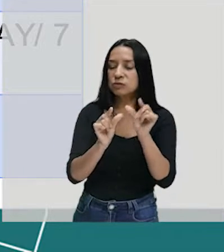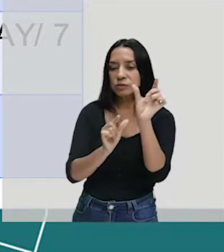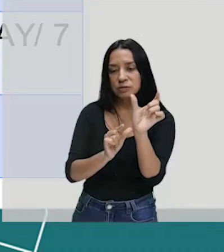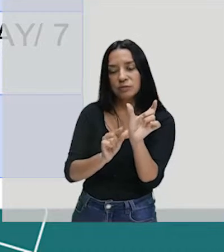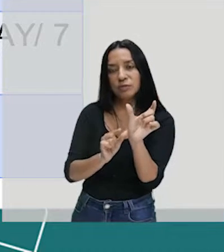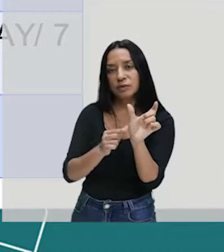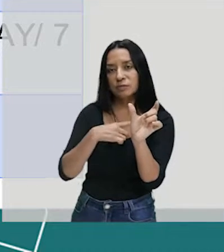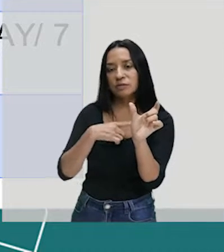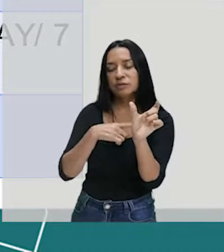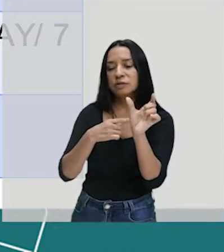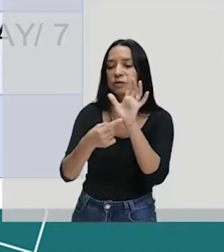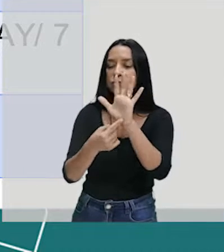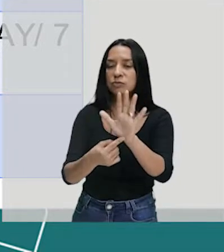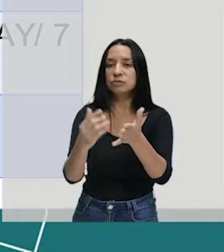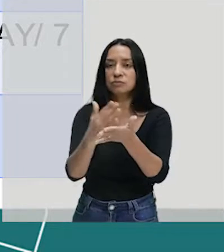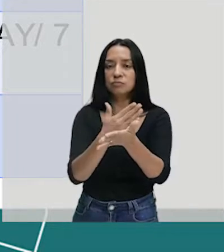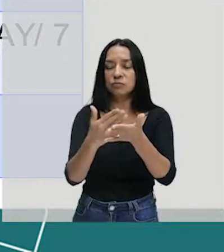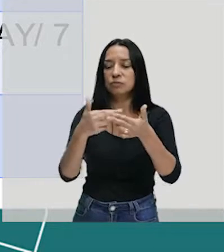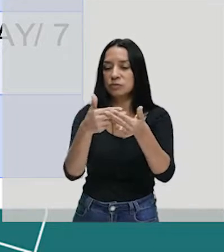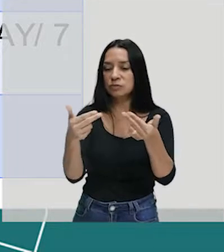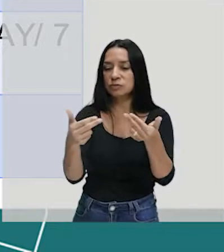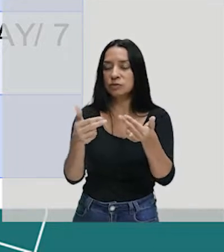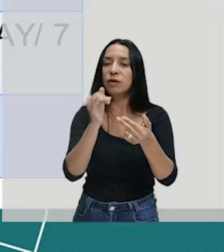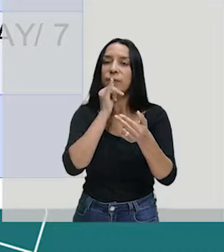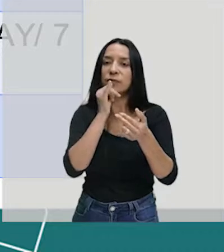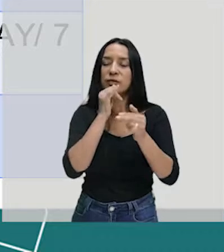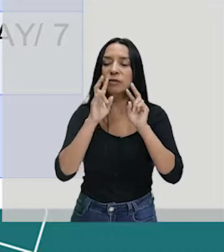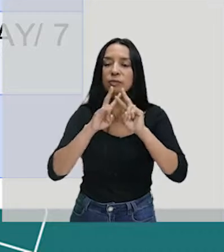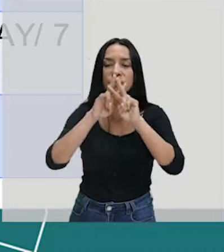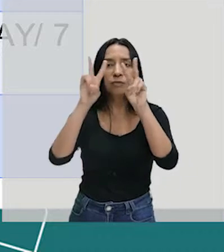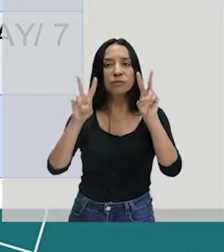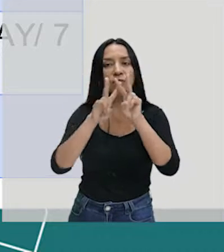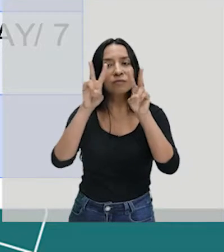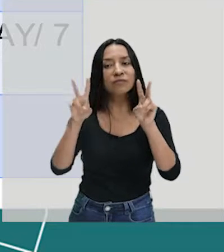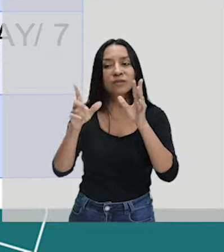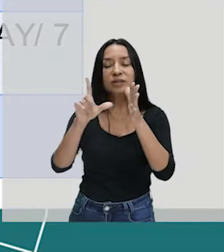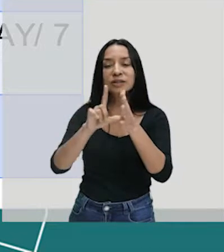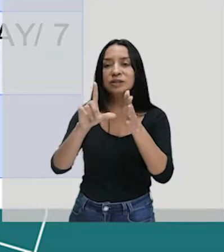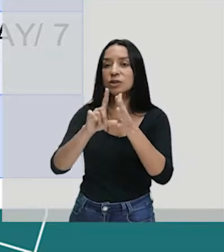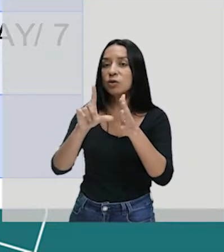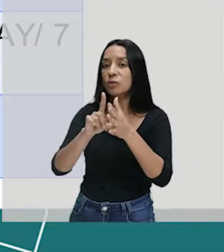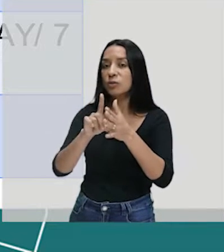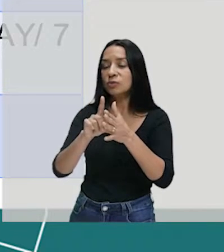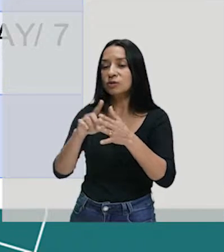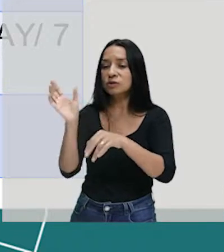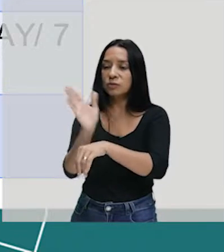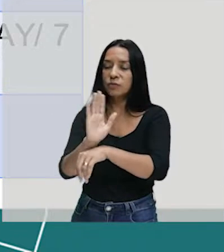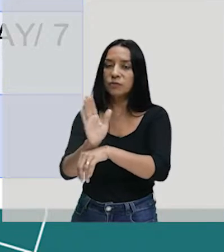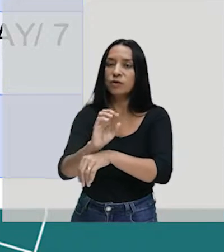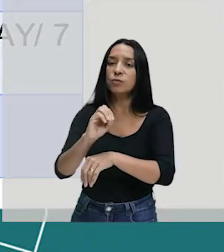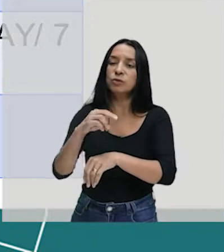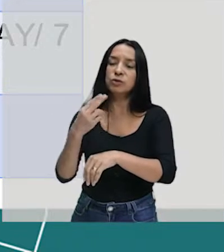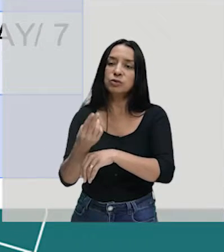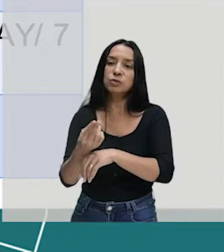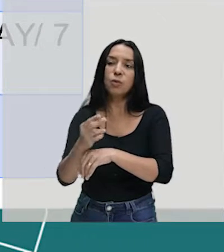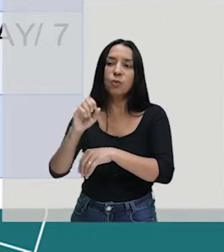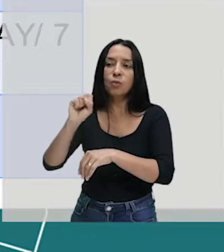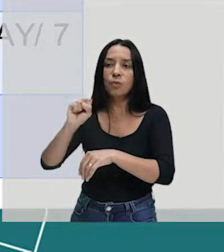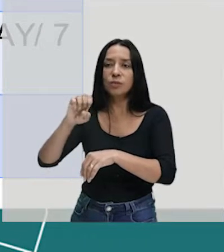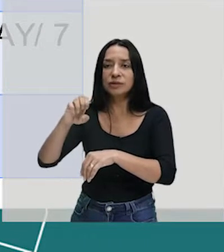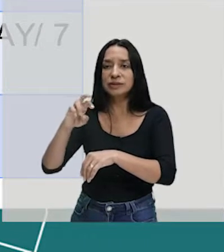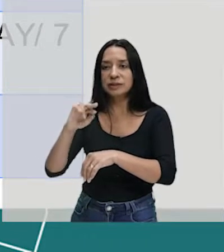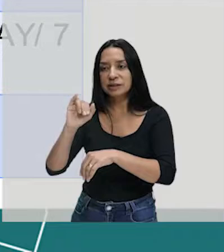você tem de expressar alguma coisa quando você vê nas lojas de conveniência nos filmes ou nas séries um letreiro